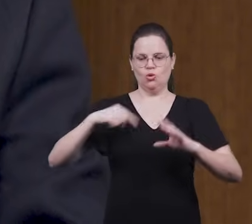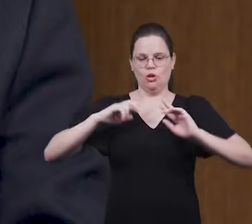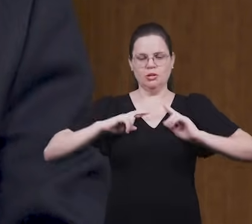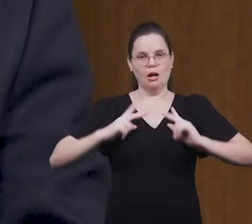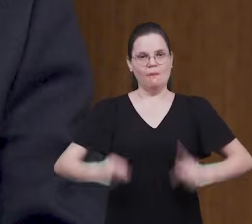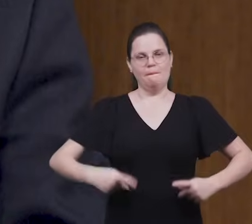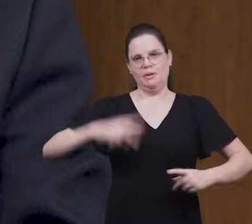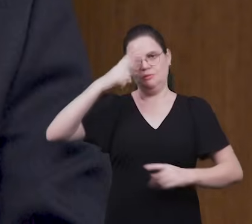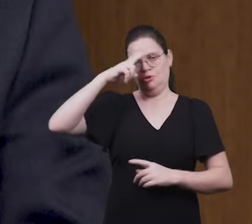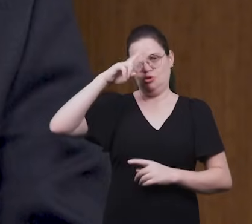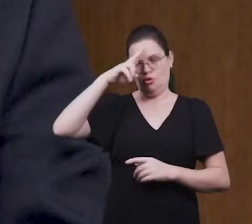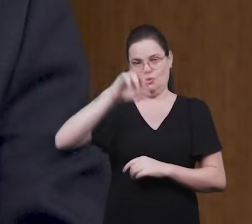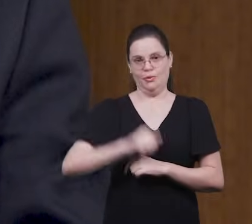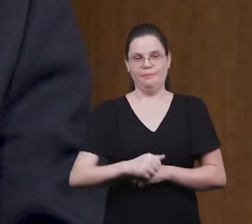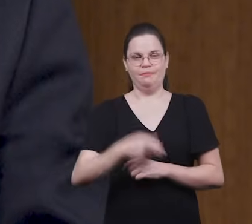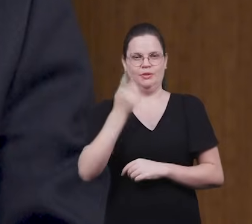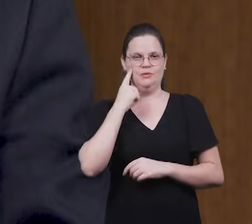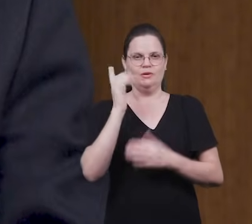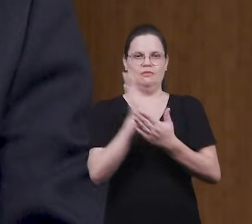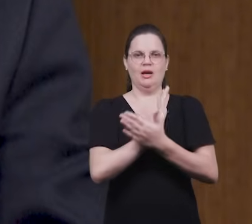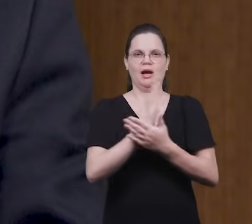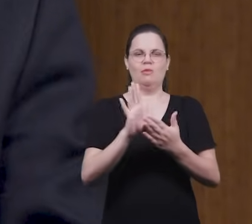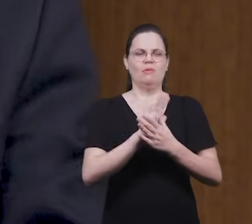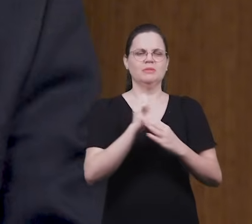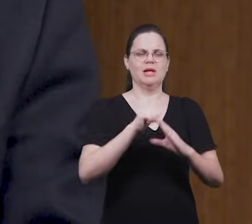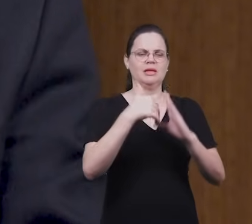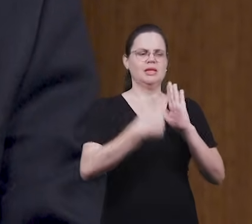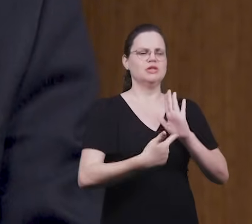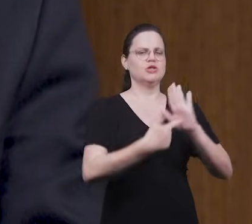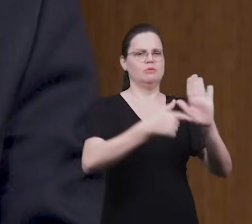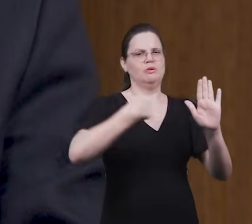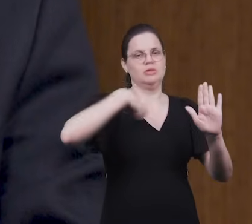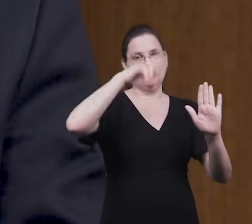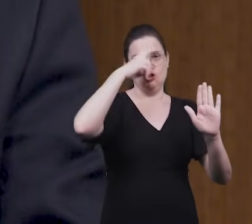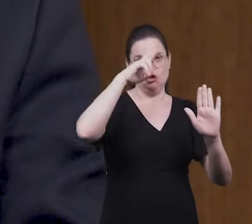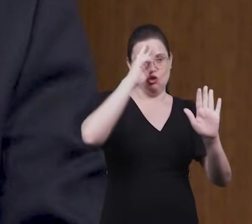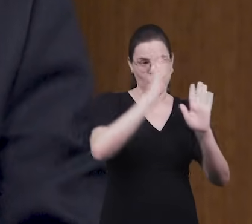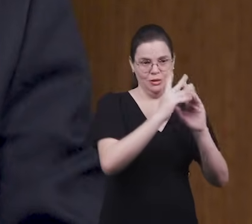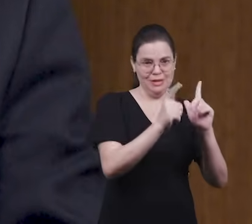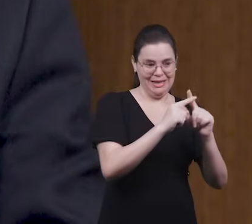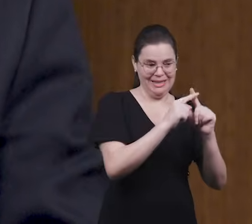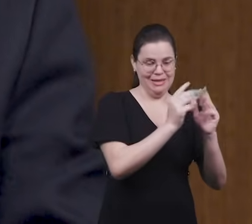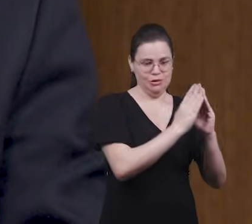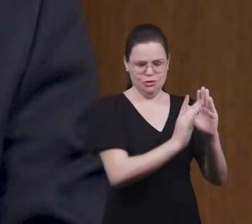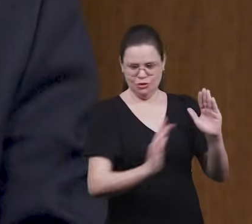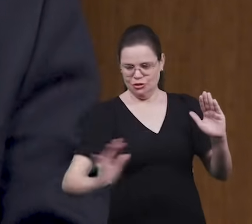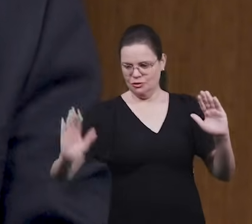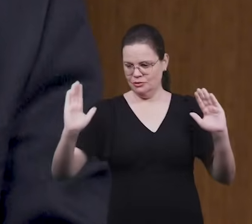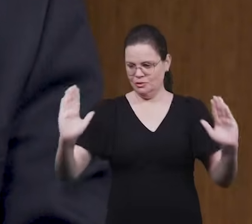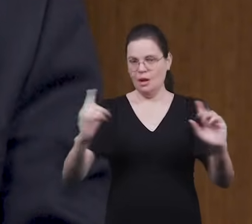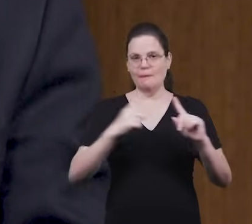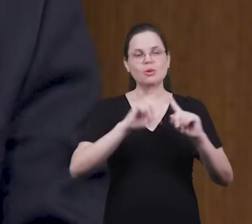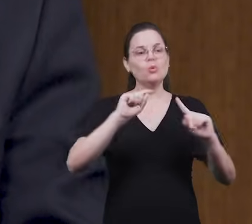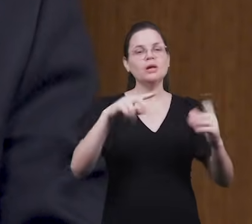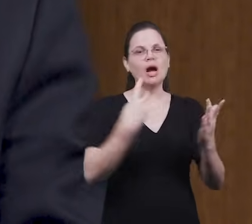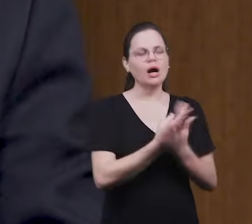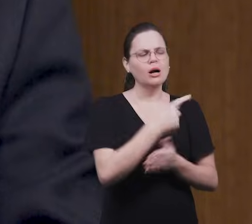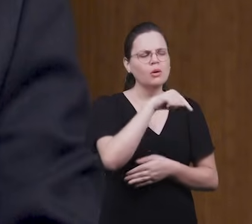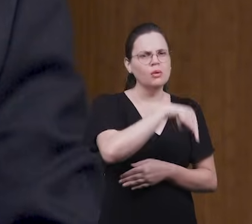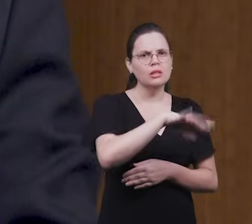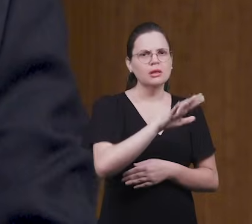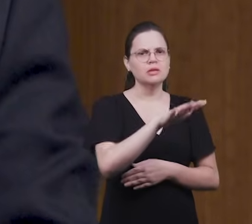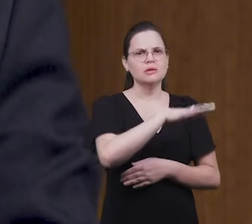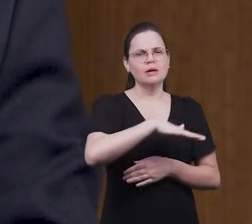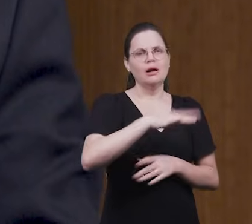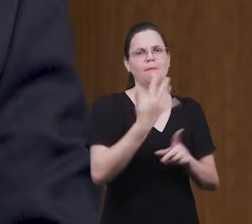hoje aspectos relacionados com a questão da história da igreja, mas também o que aconteceu nessa história, o